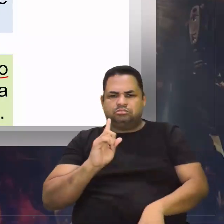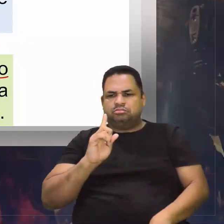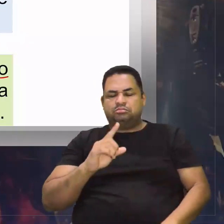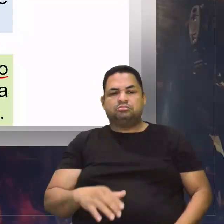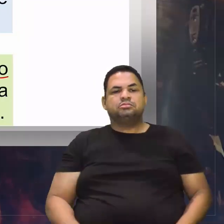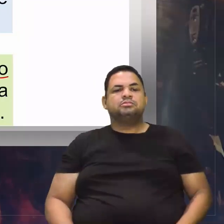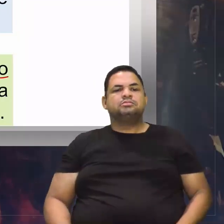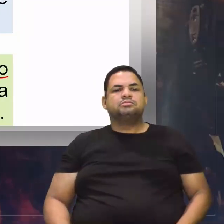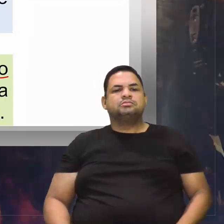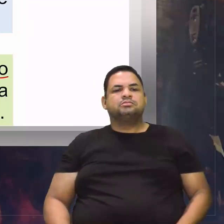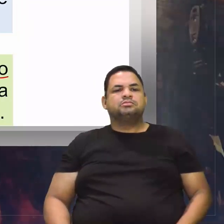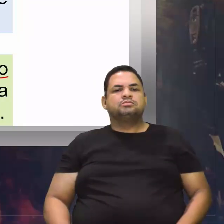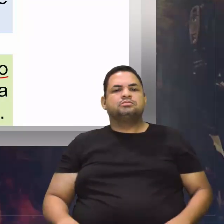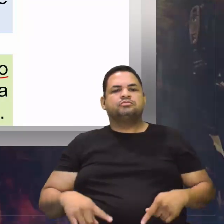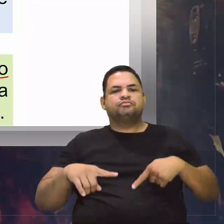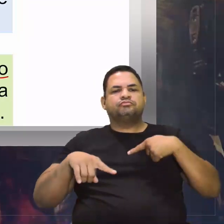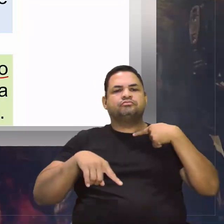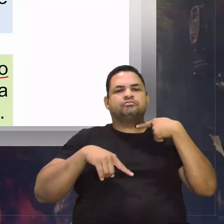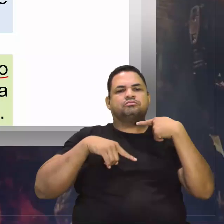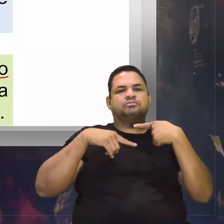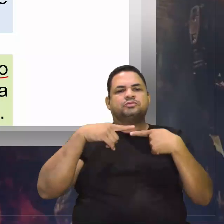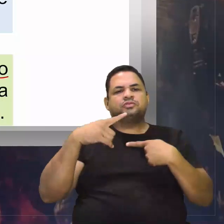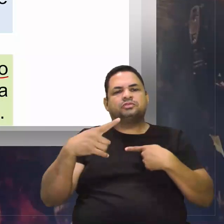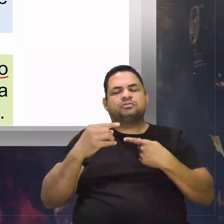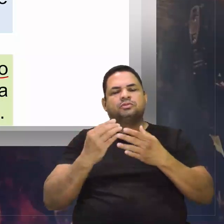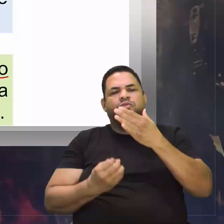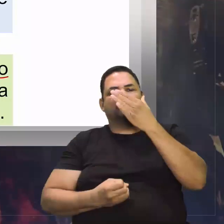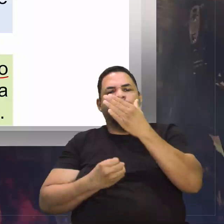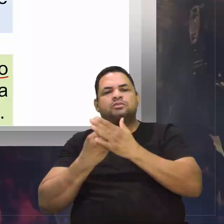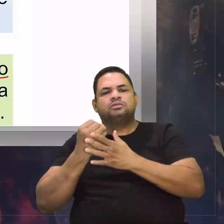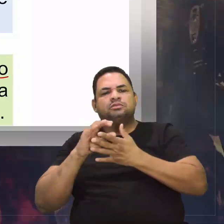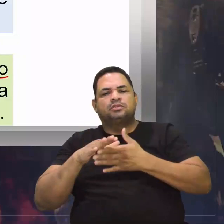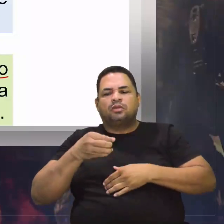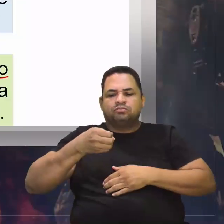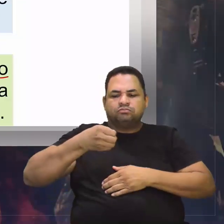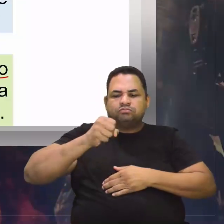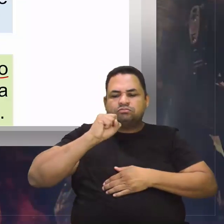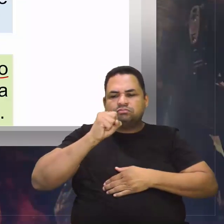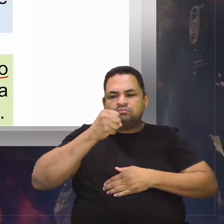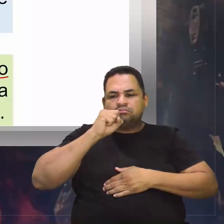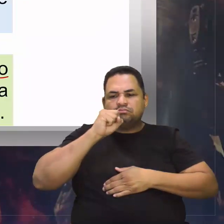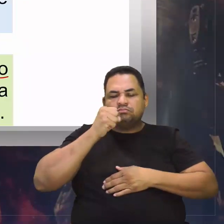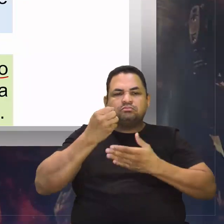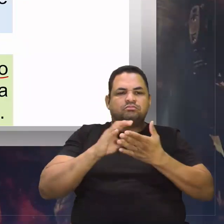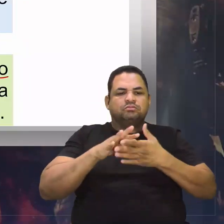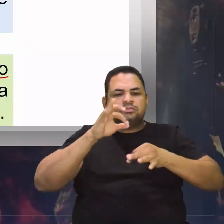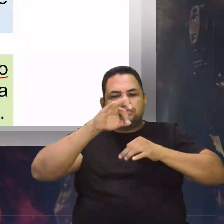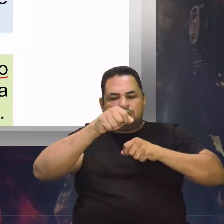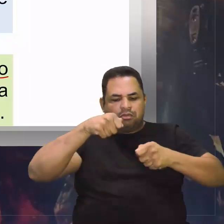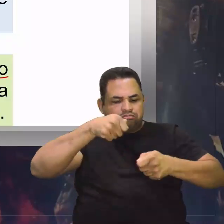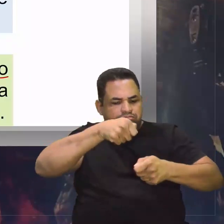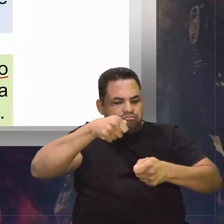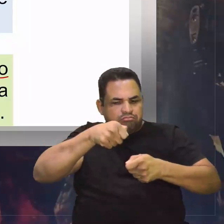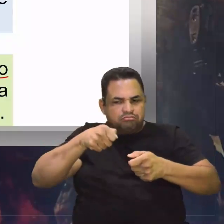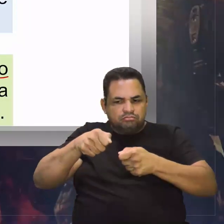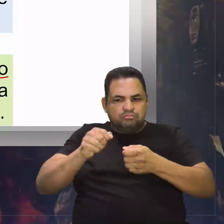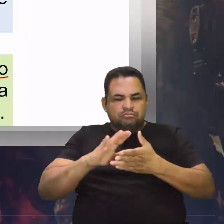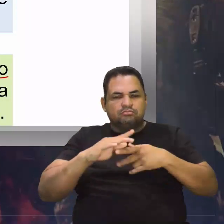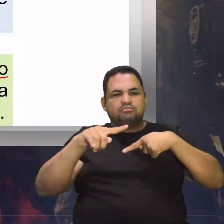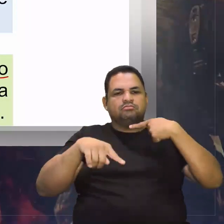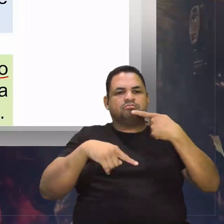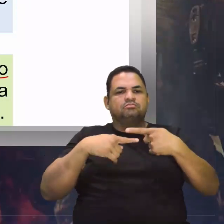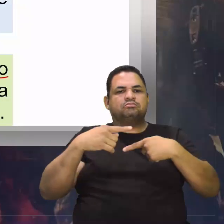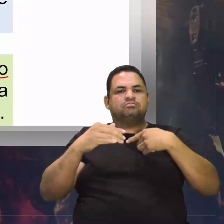Mas aí hoje, depois com o tempo, vai surgindo a caneca, vai surgindo o talher, a questão